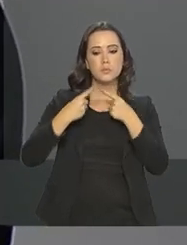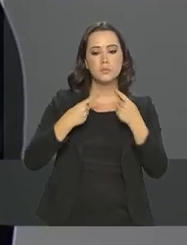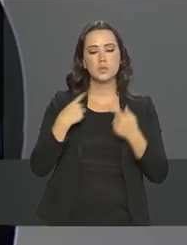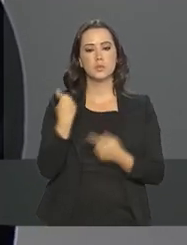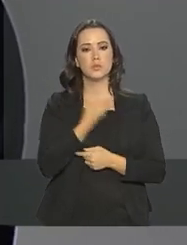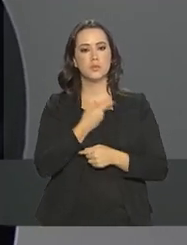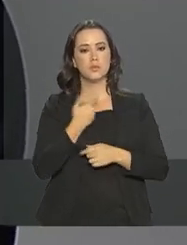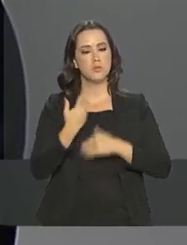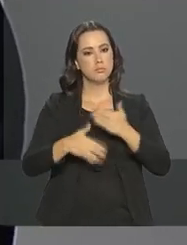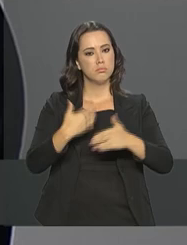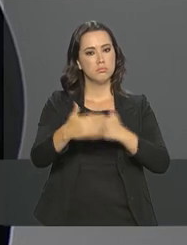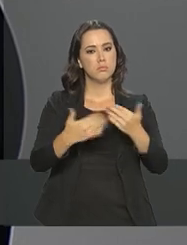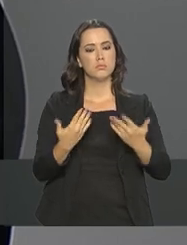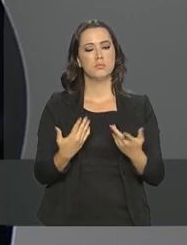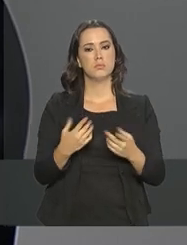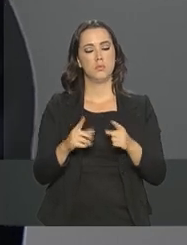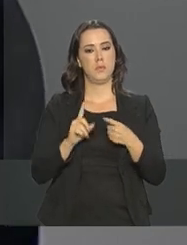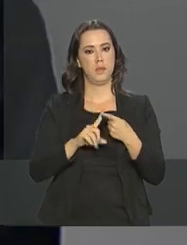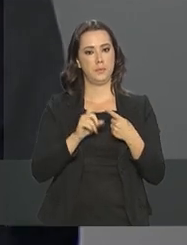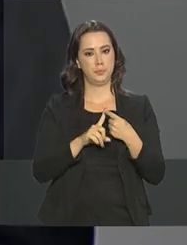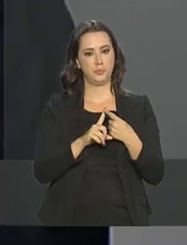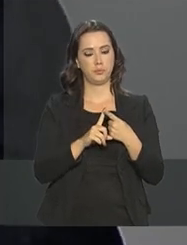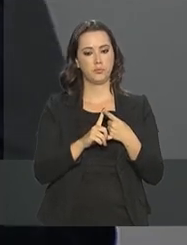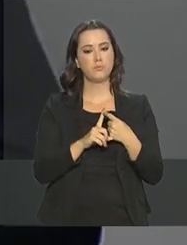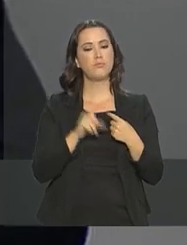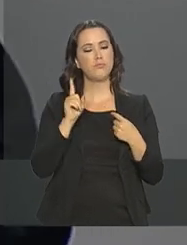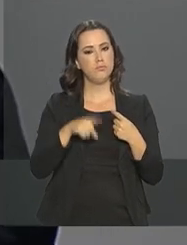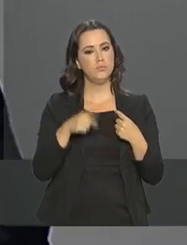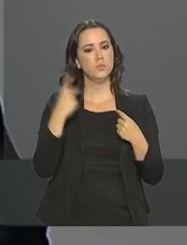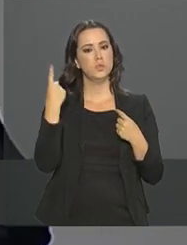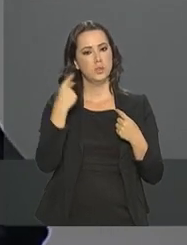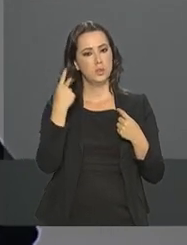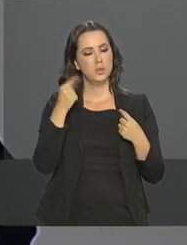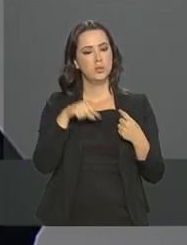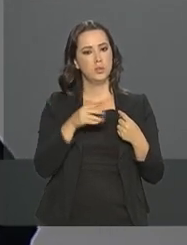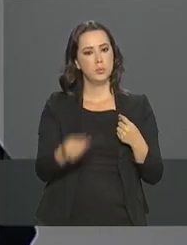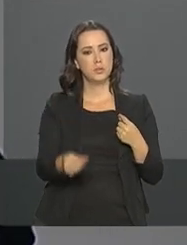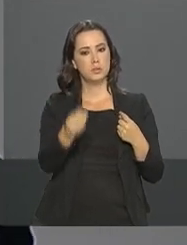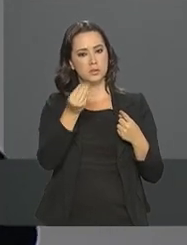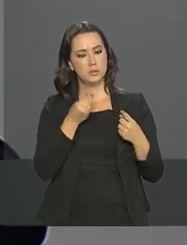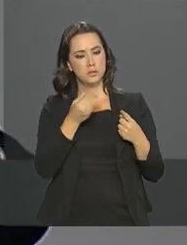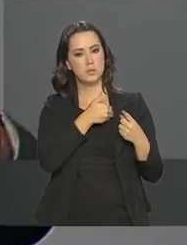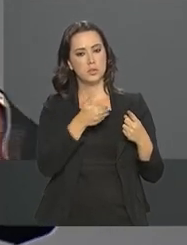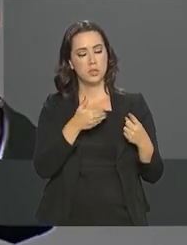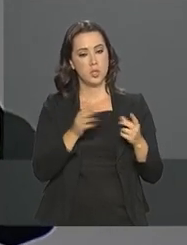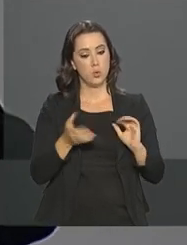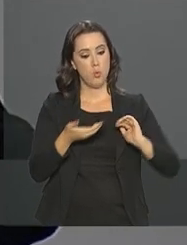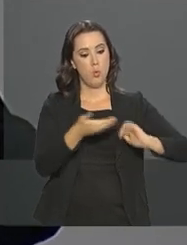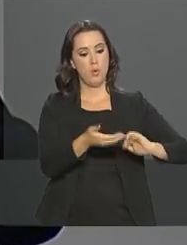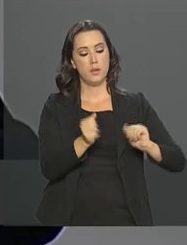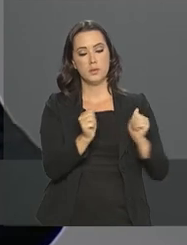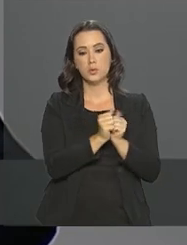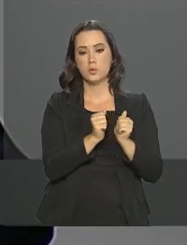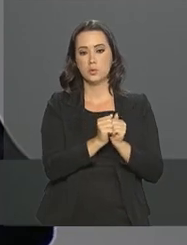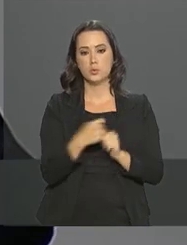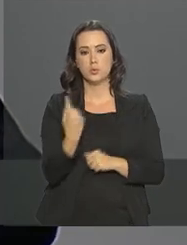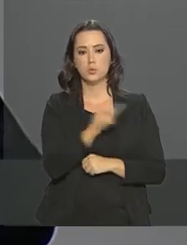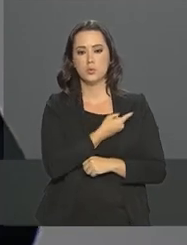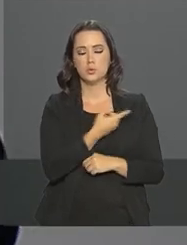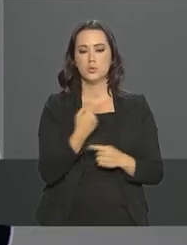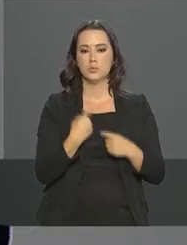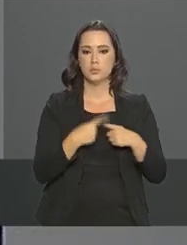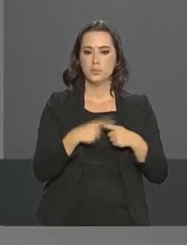conseguimos levar adiante em primeiro lugar naturalmente trazendo o congresso nacional para o nosso convívio porque nosso governo